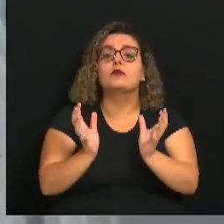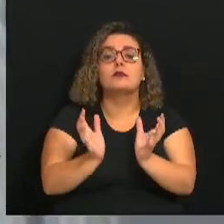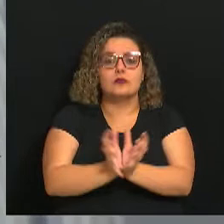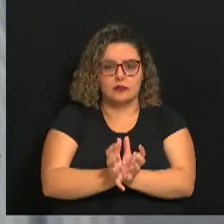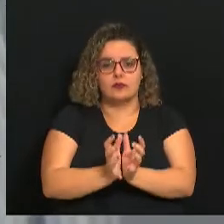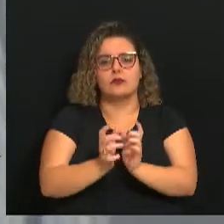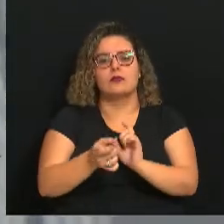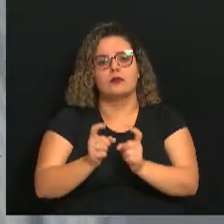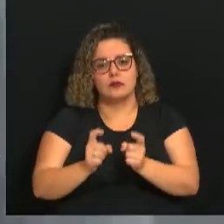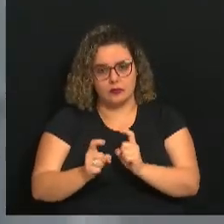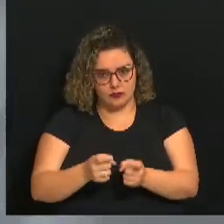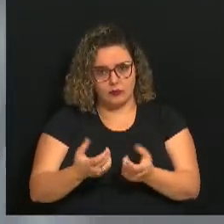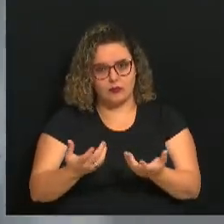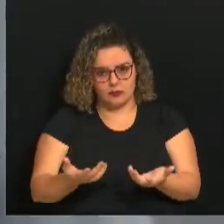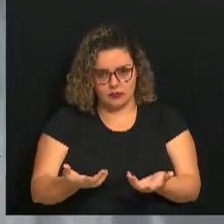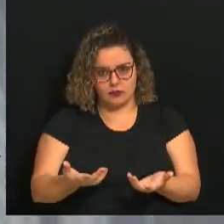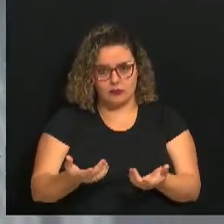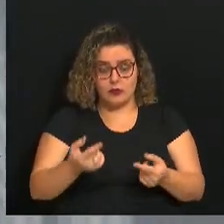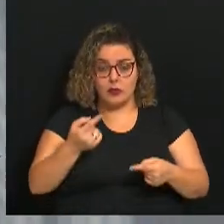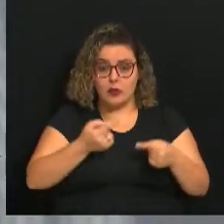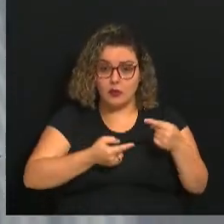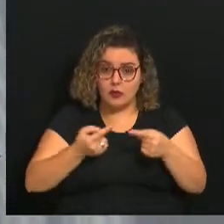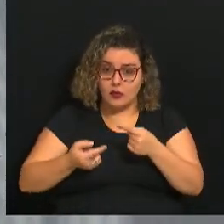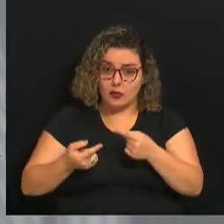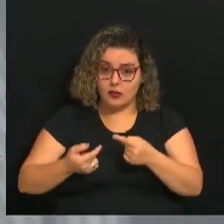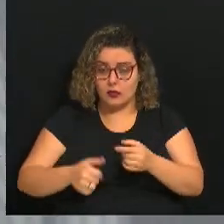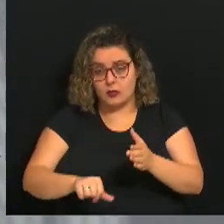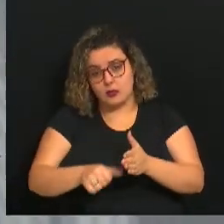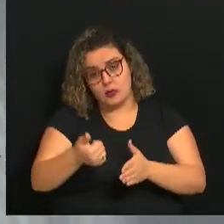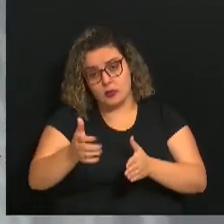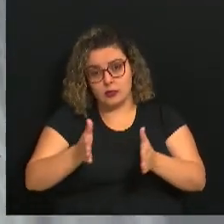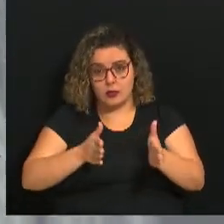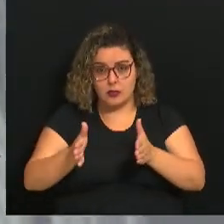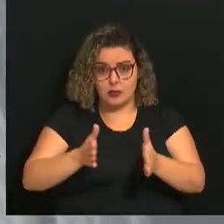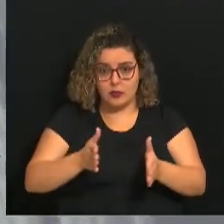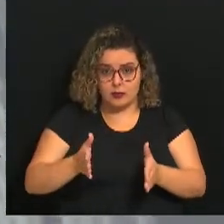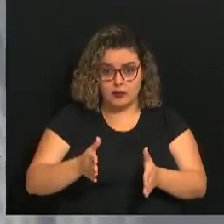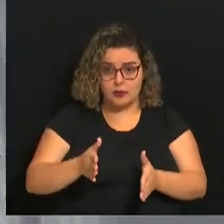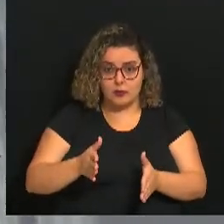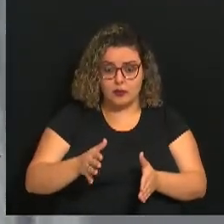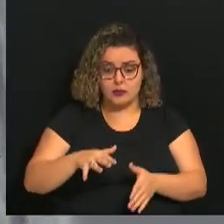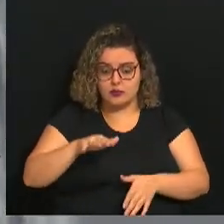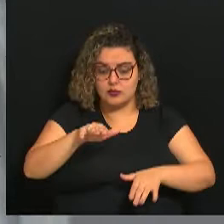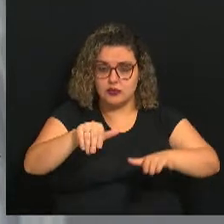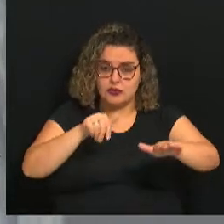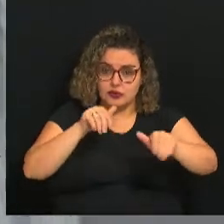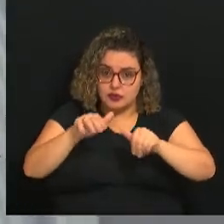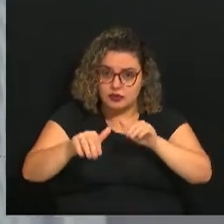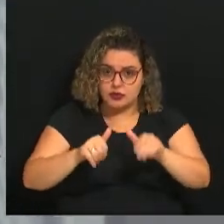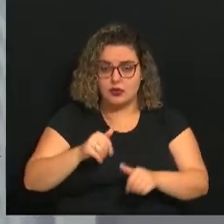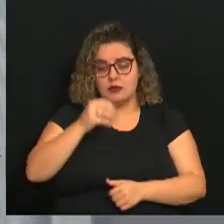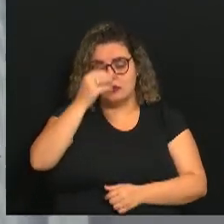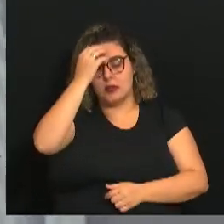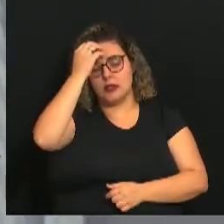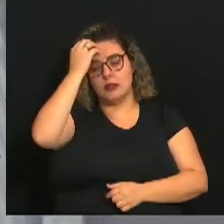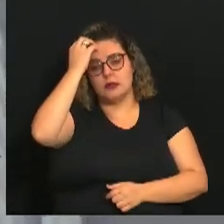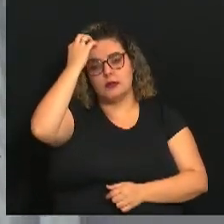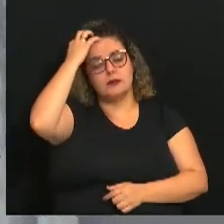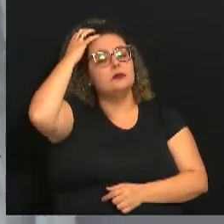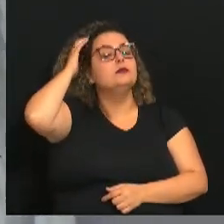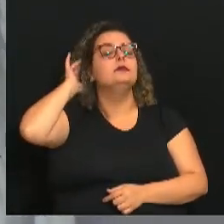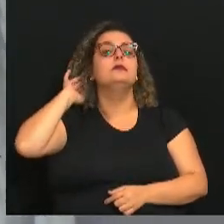dessa reunião. Se discutiu até, num primeiro momento, a possibilidade de uma convocação, mas nós achamos que